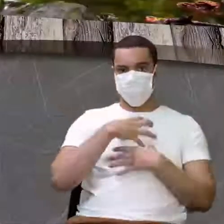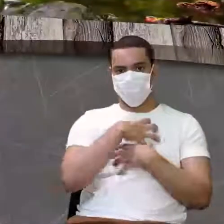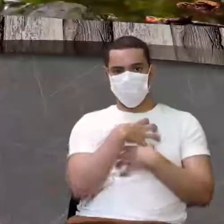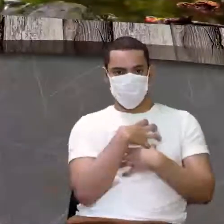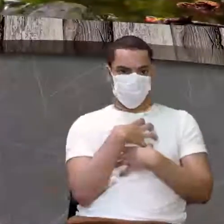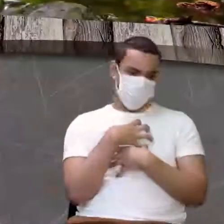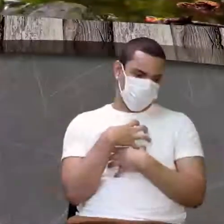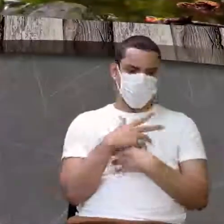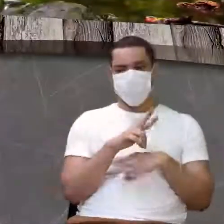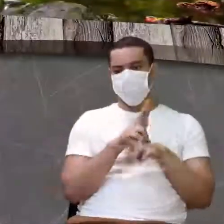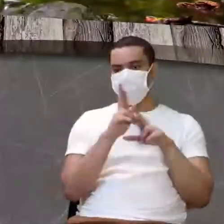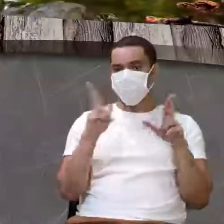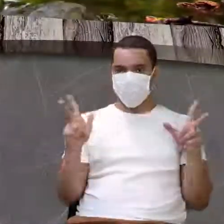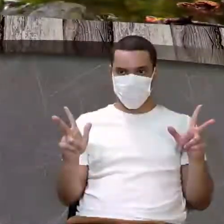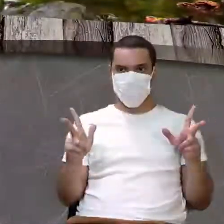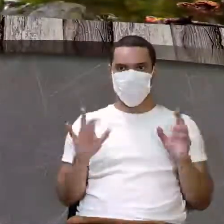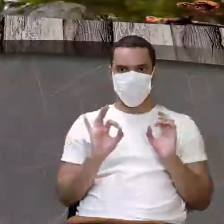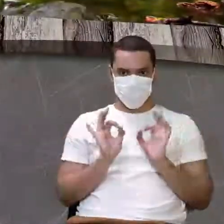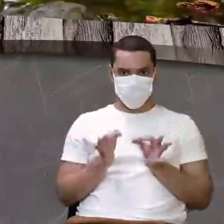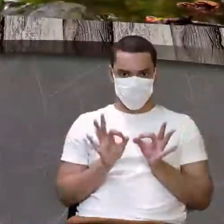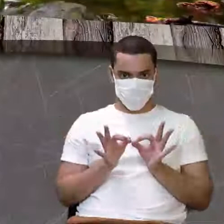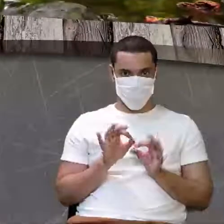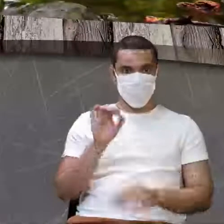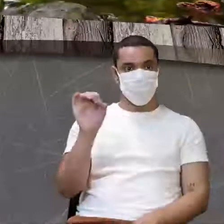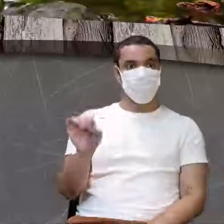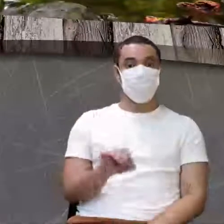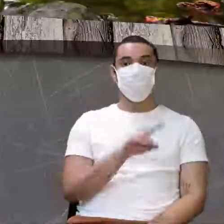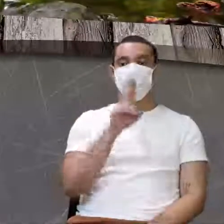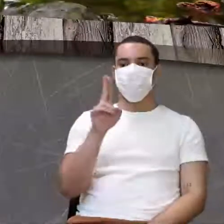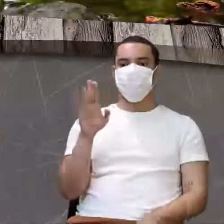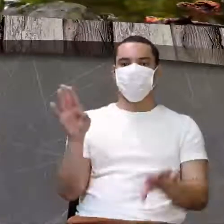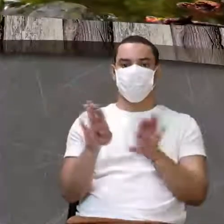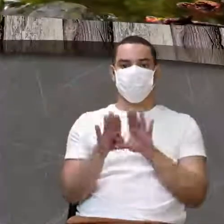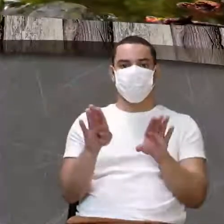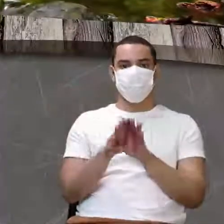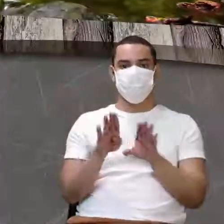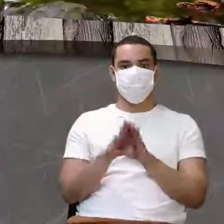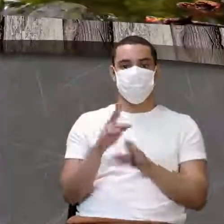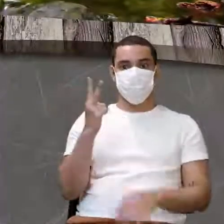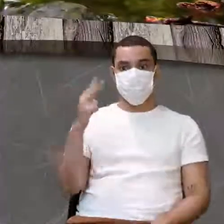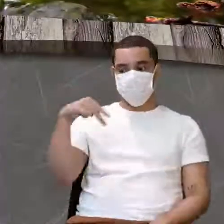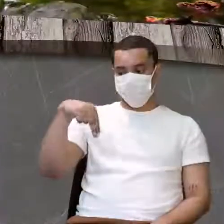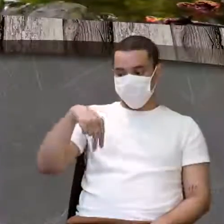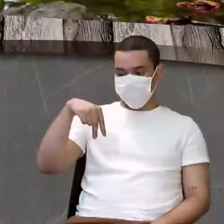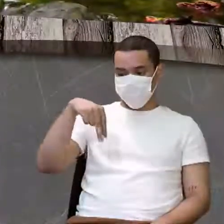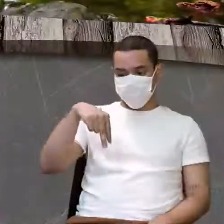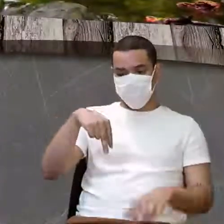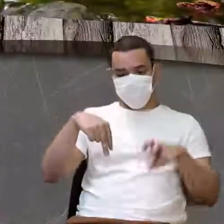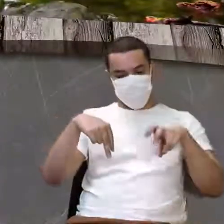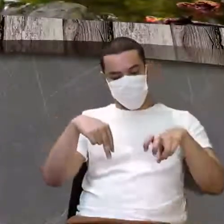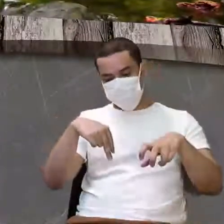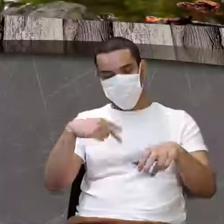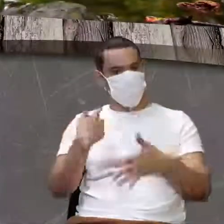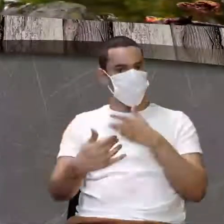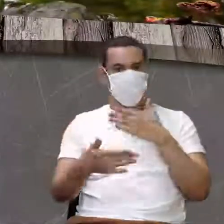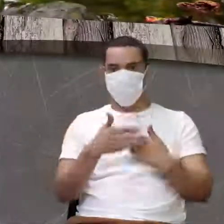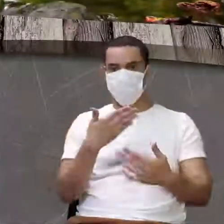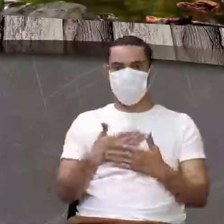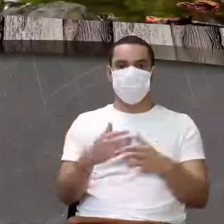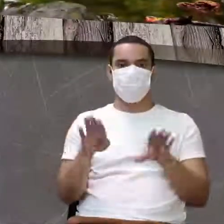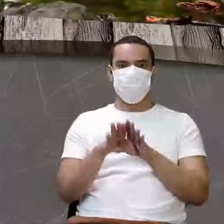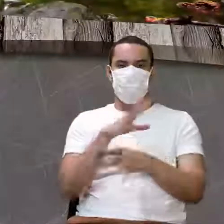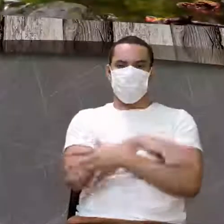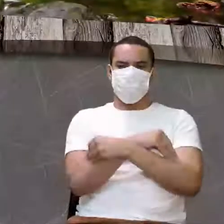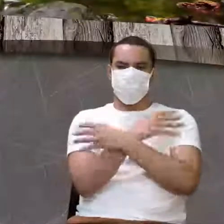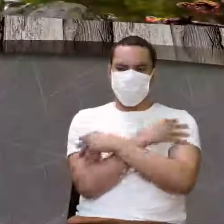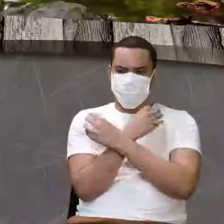de locomoção arborícola. Ou bípede, mais aquele andar e a quantidade de pelos no